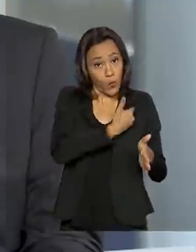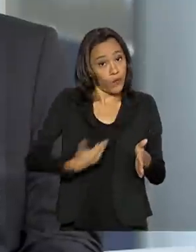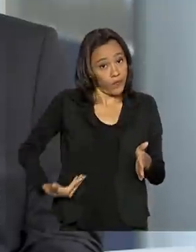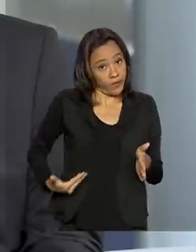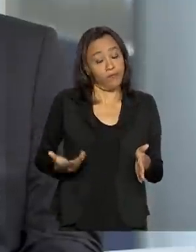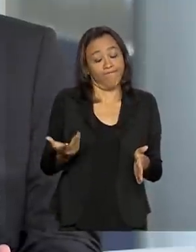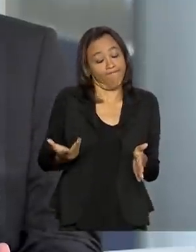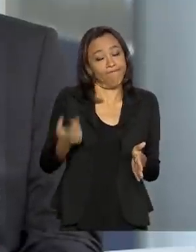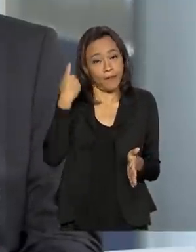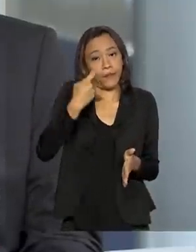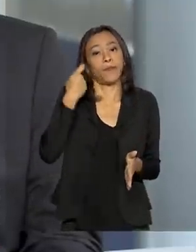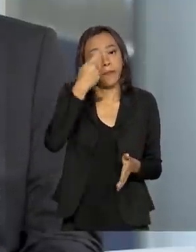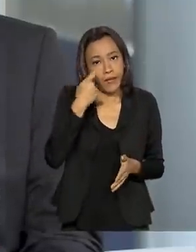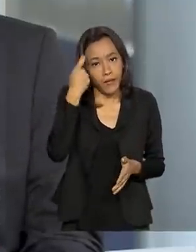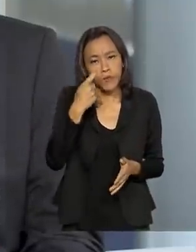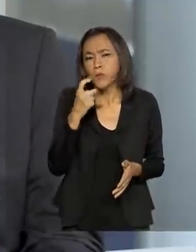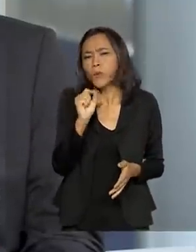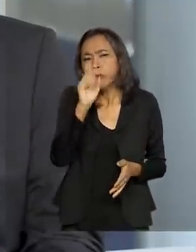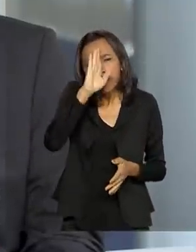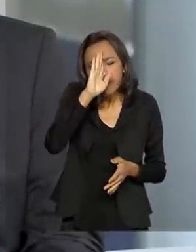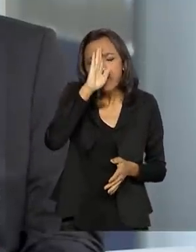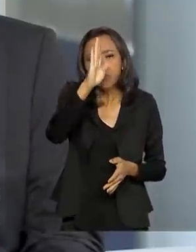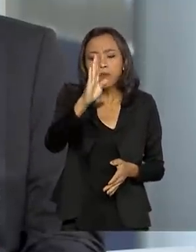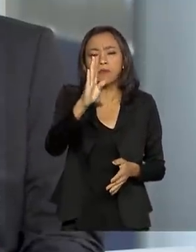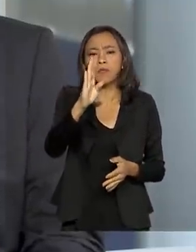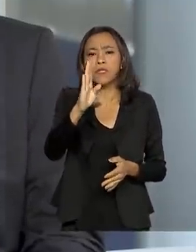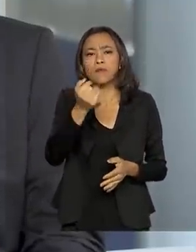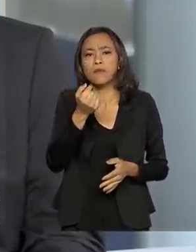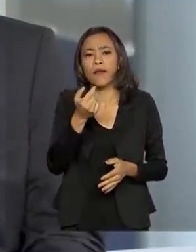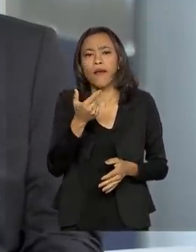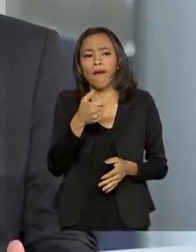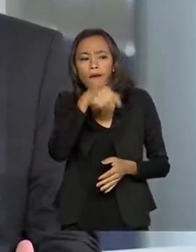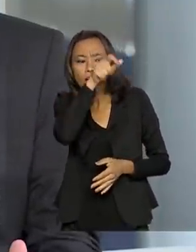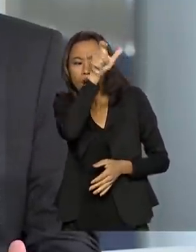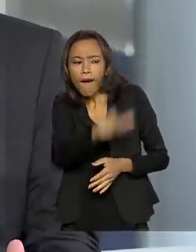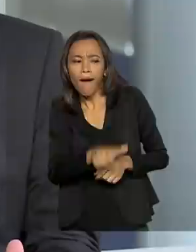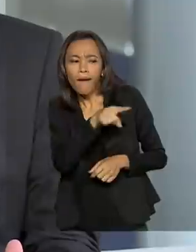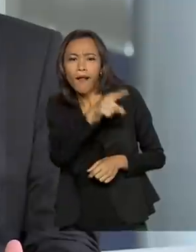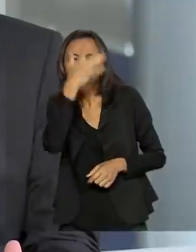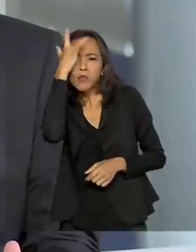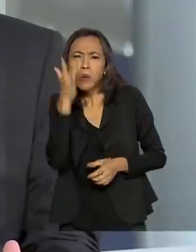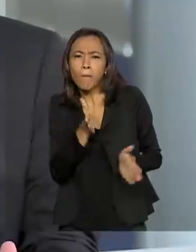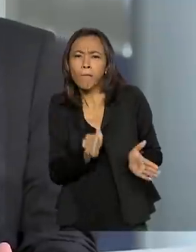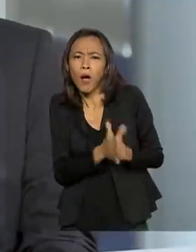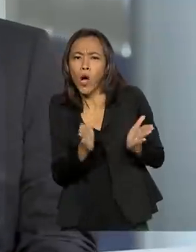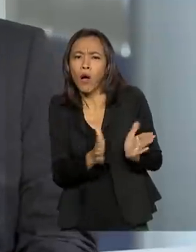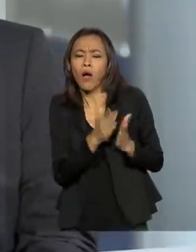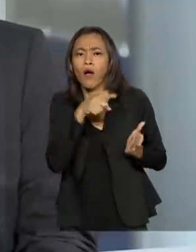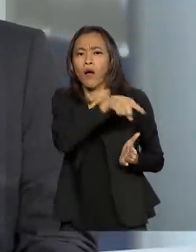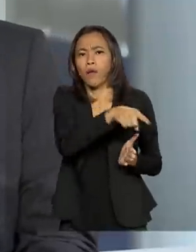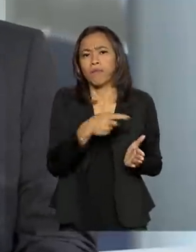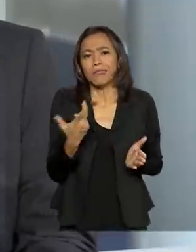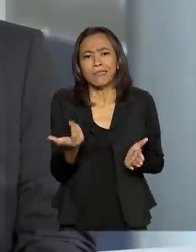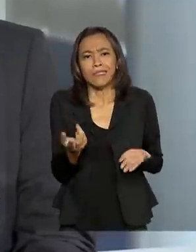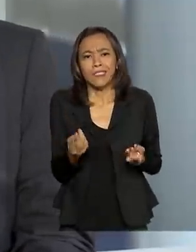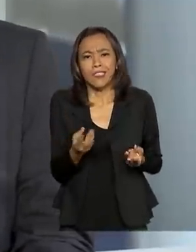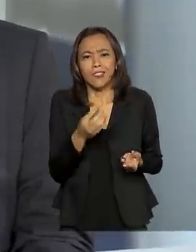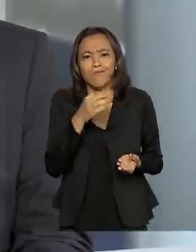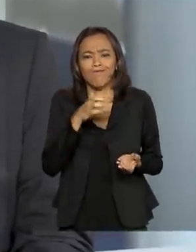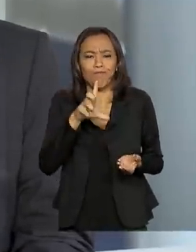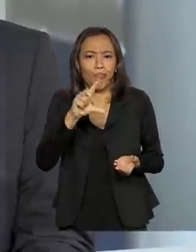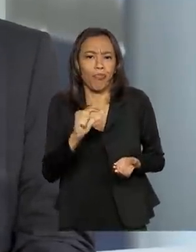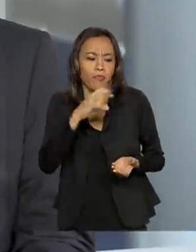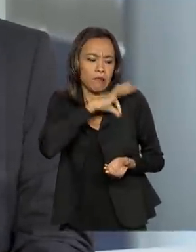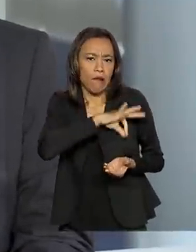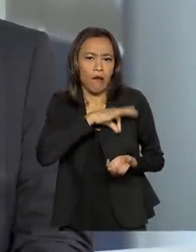preocupado, principalmente com aquele usuário menos assistido ou que é de baixa renda. Então,